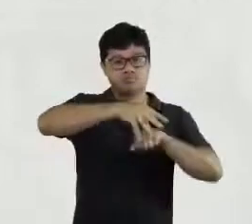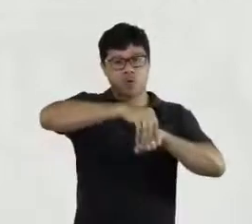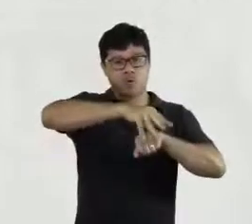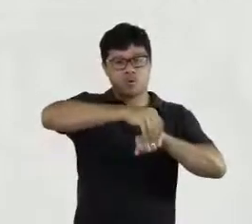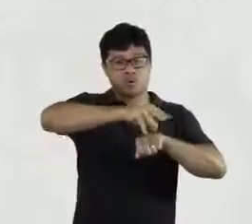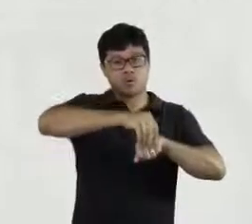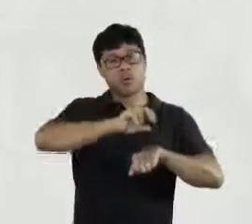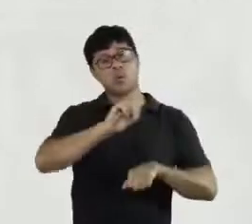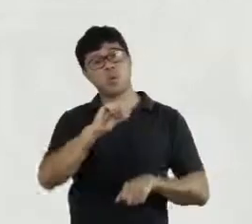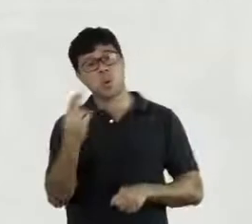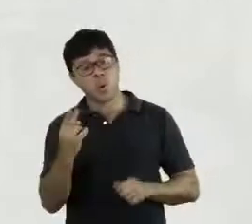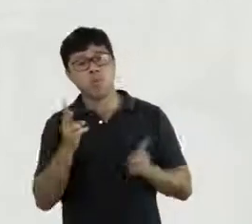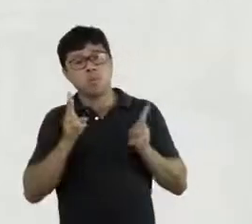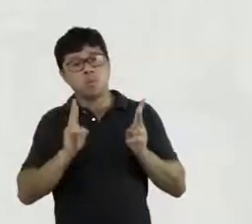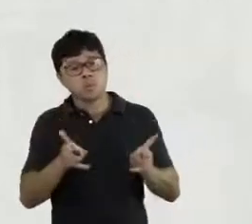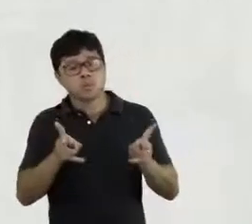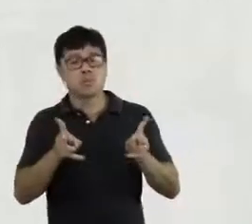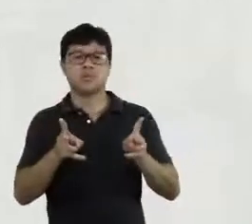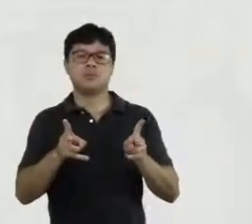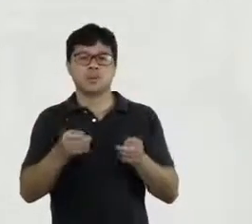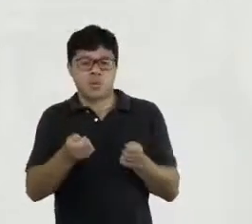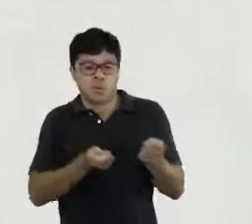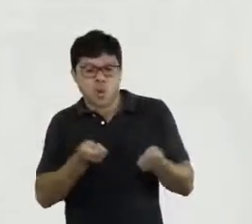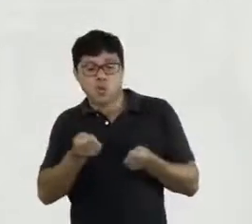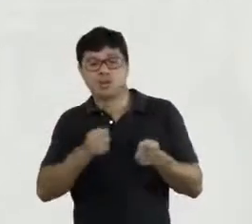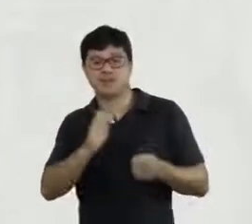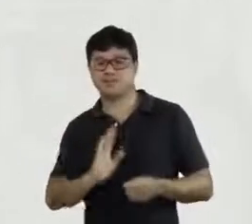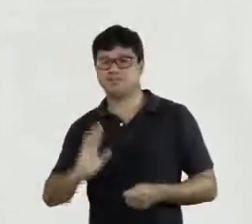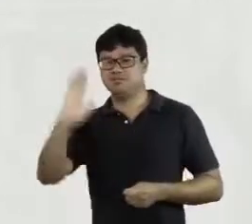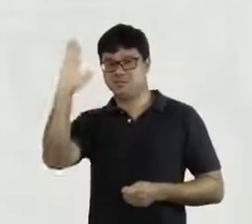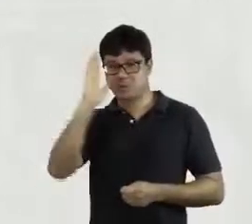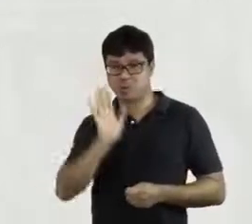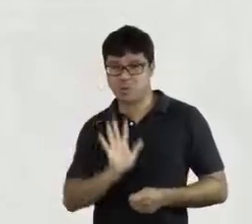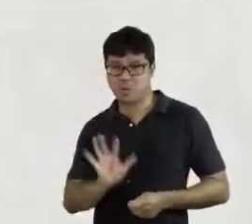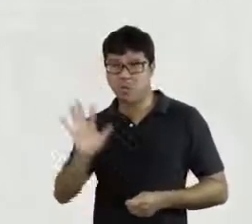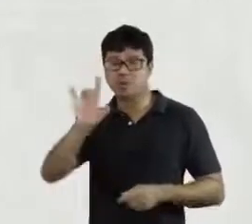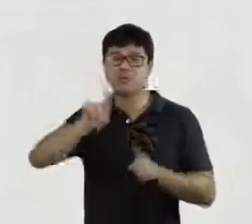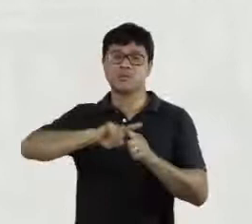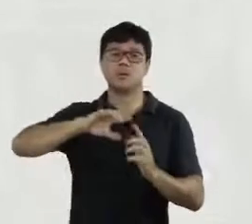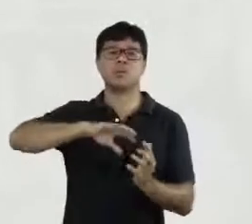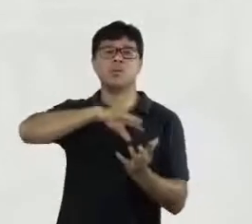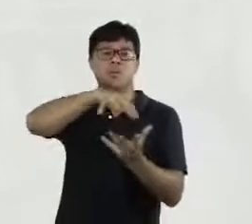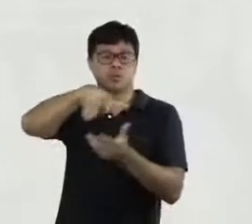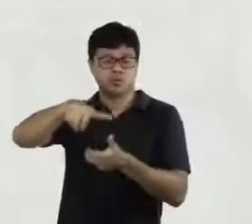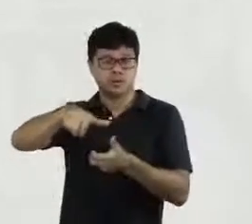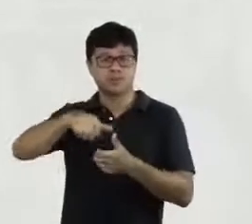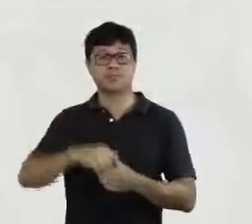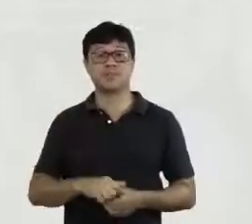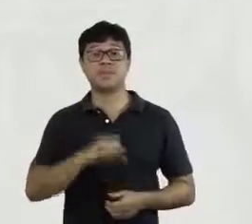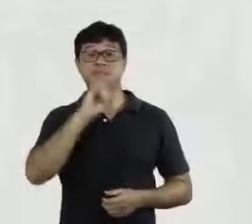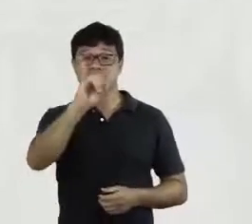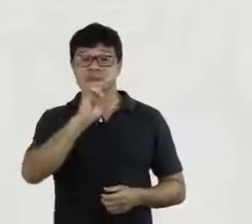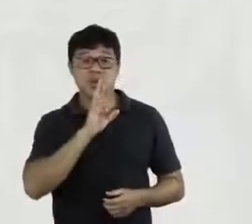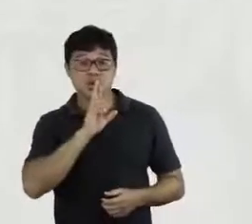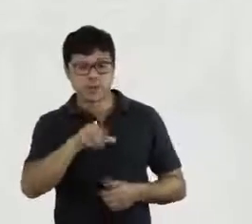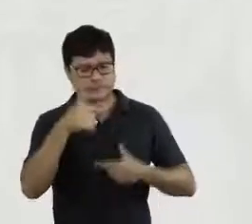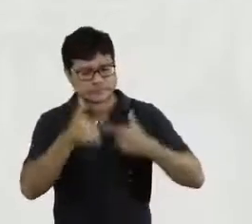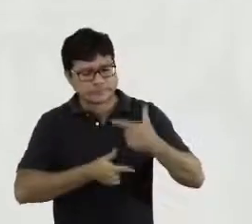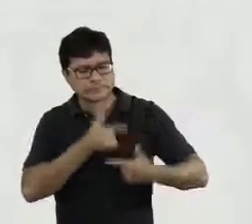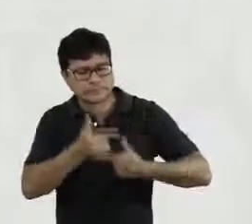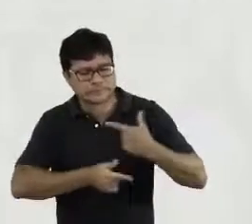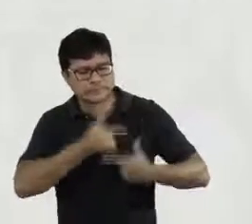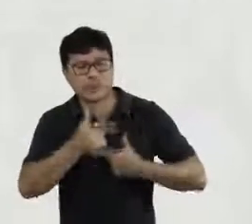conhecimento, ou mesmo para o controle bibliográfico em nível nacional e até internacional. Se o resultado desse